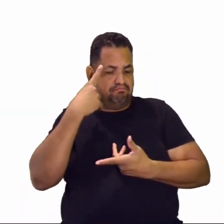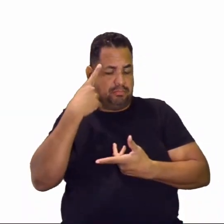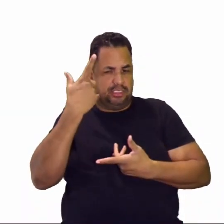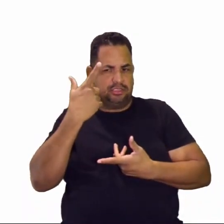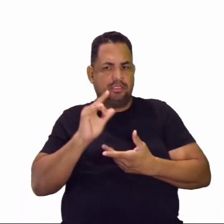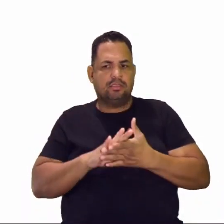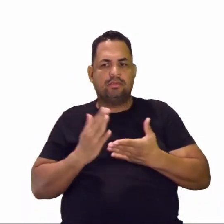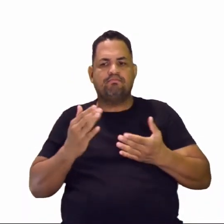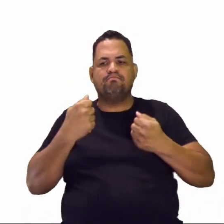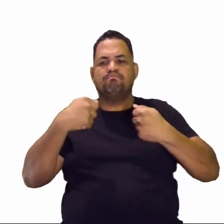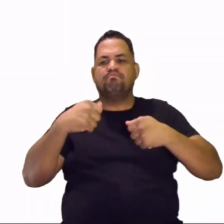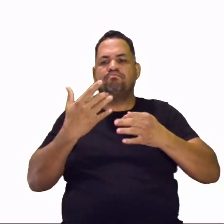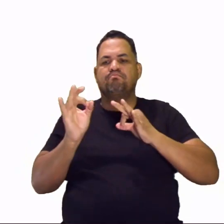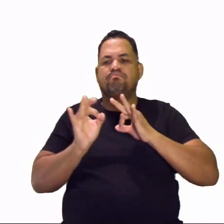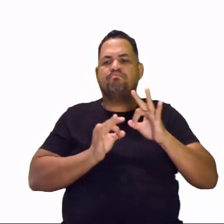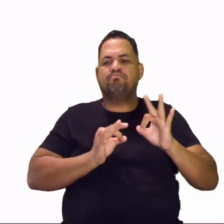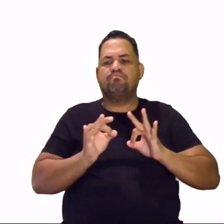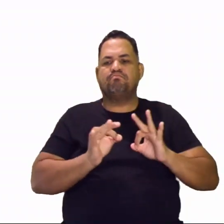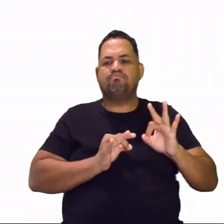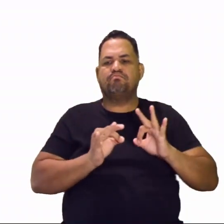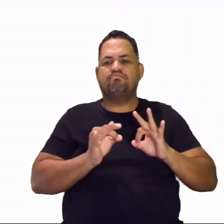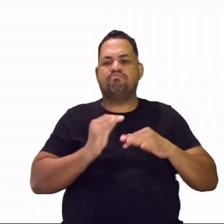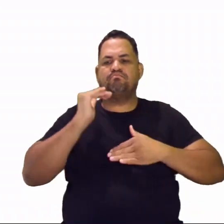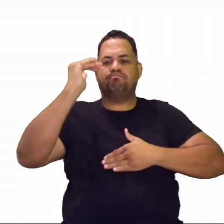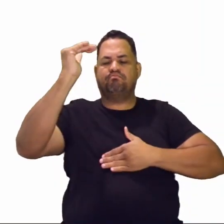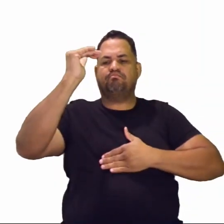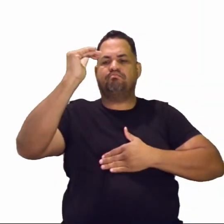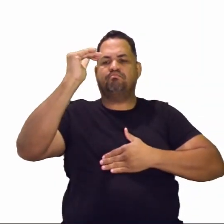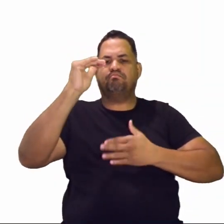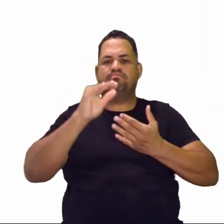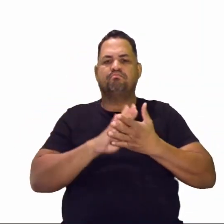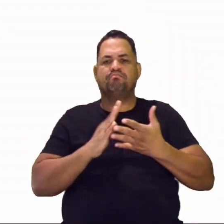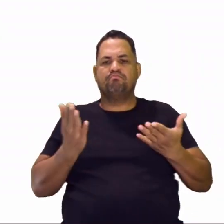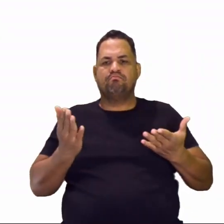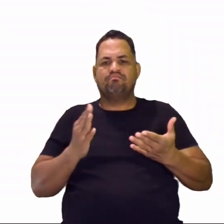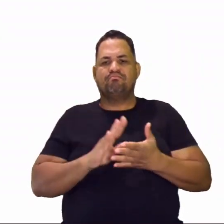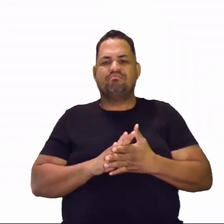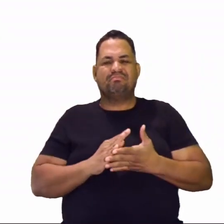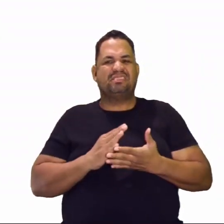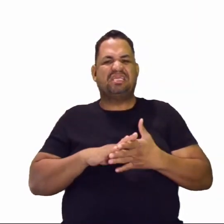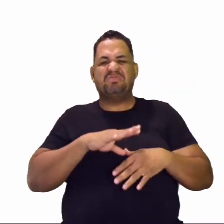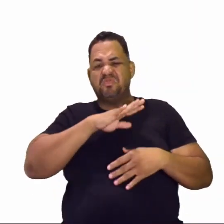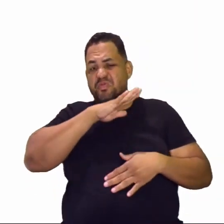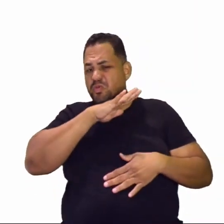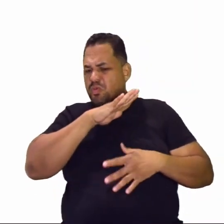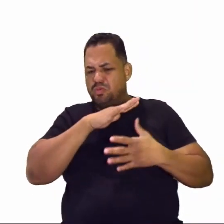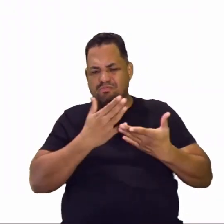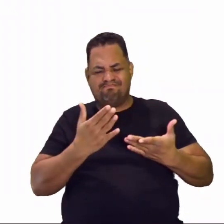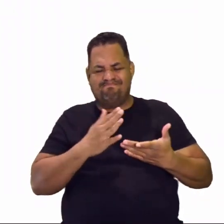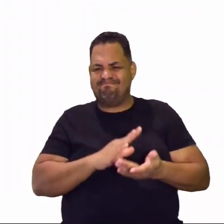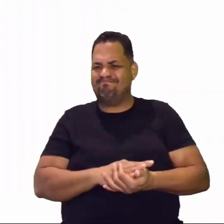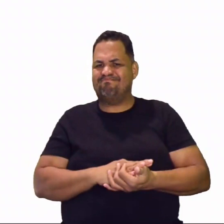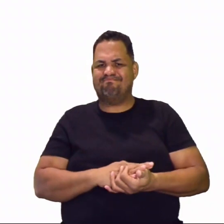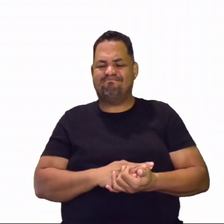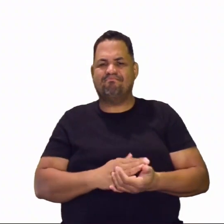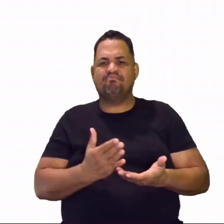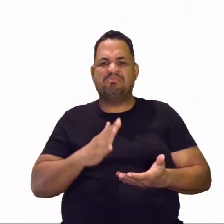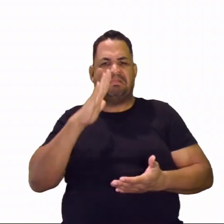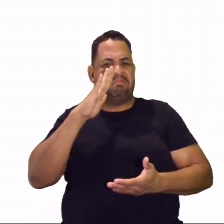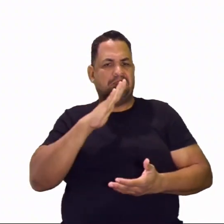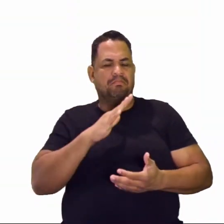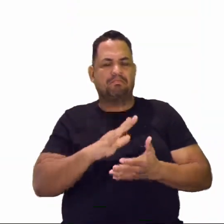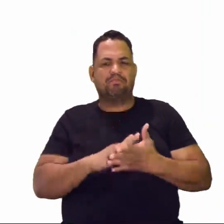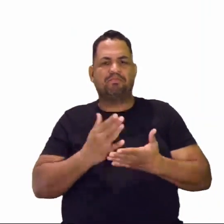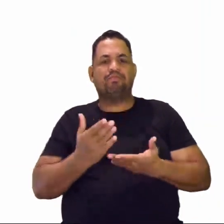eles acharam que poderiam criar essa superioridade. Isso é de uma crueldade sem tamanho, né? E